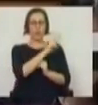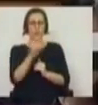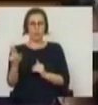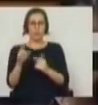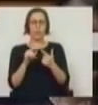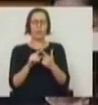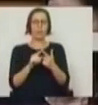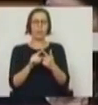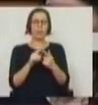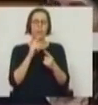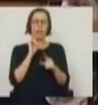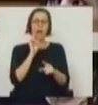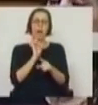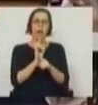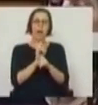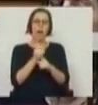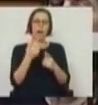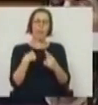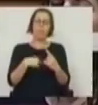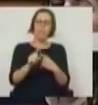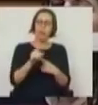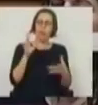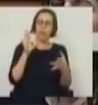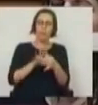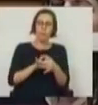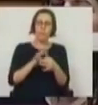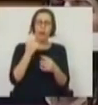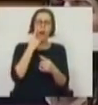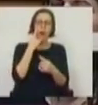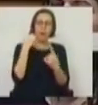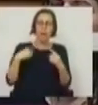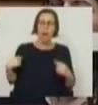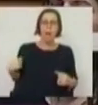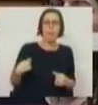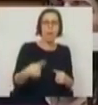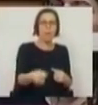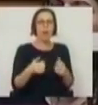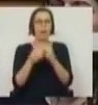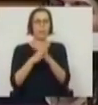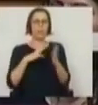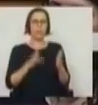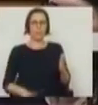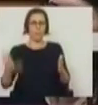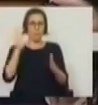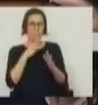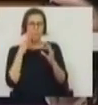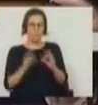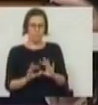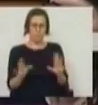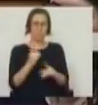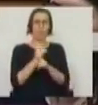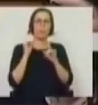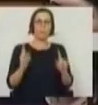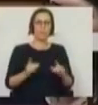tarifária nos movimentos pendulares que se registram diariamente em todo o país.